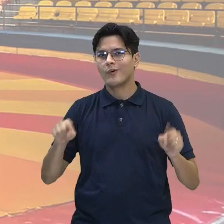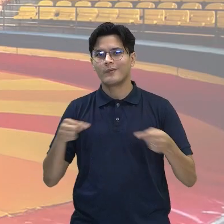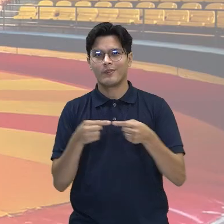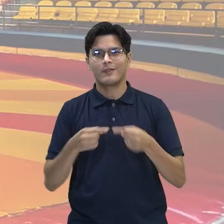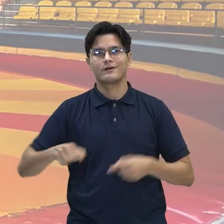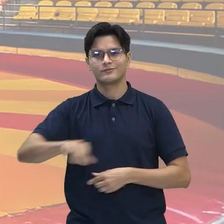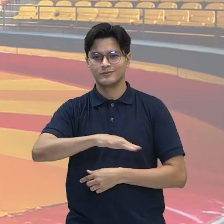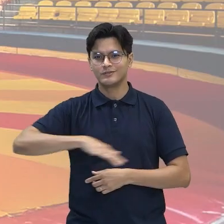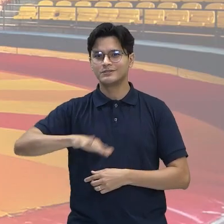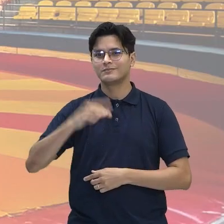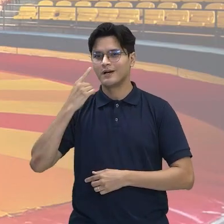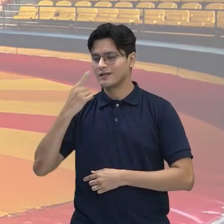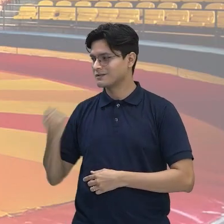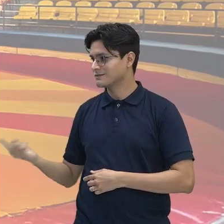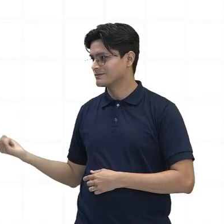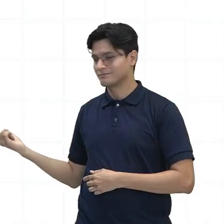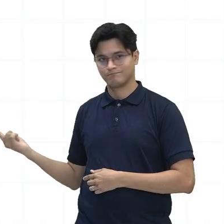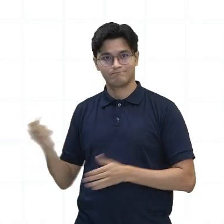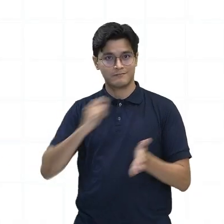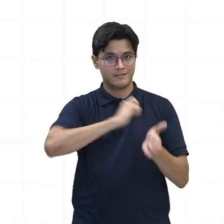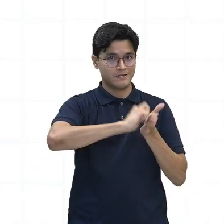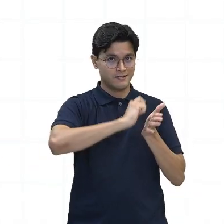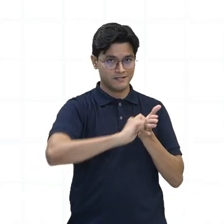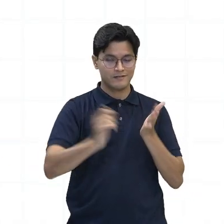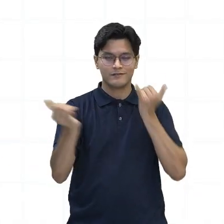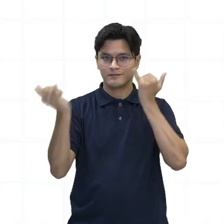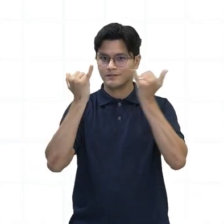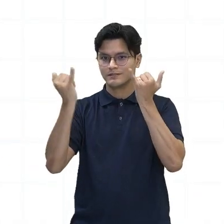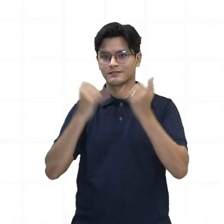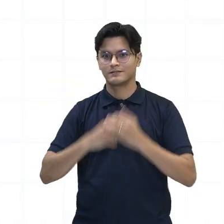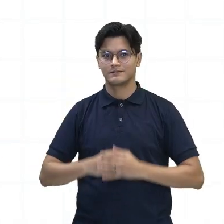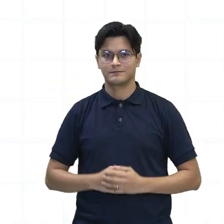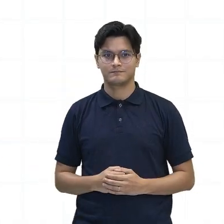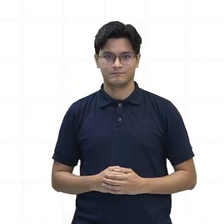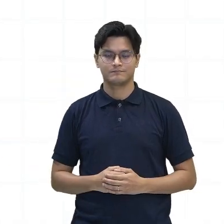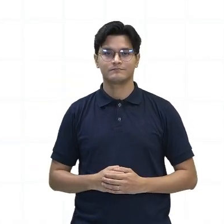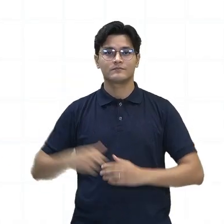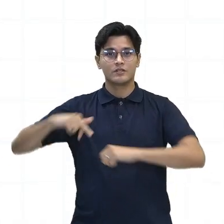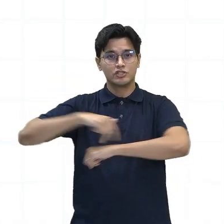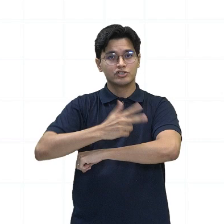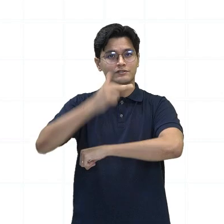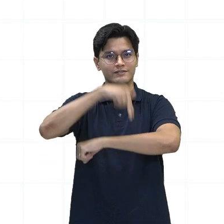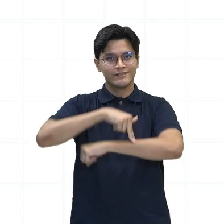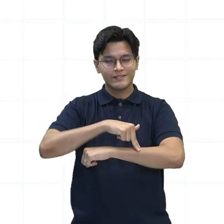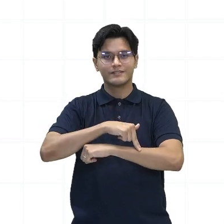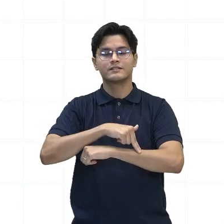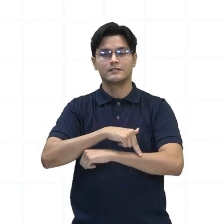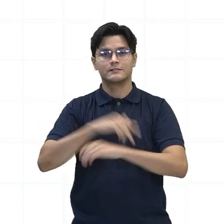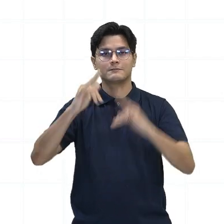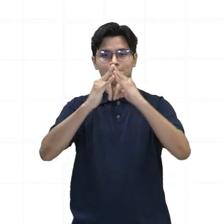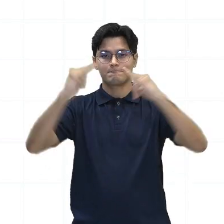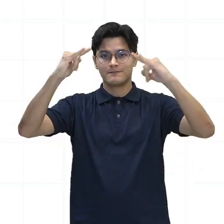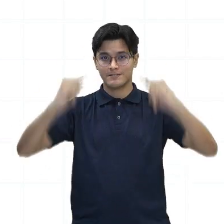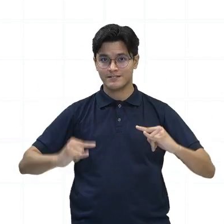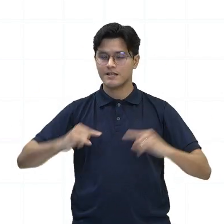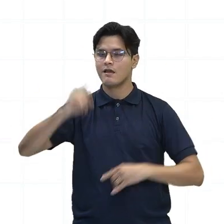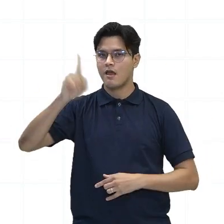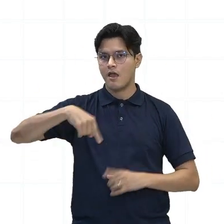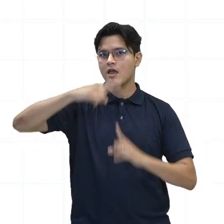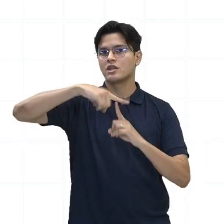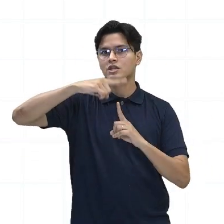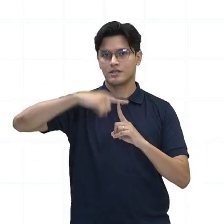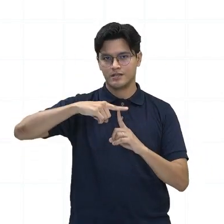já anotem a seguinte definição. Ginástica circense é uma modalidade que se refere às